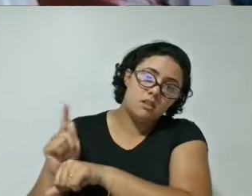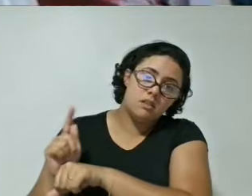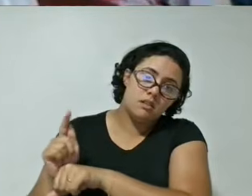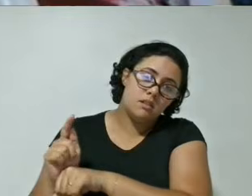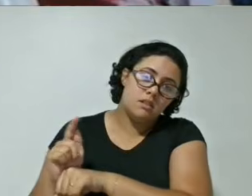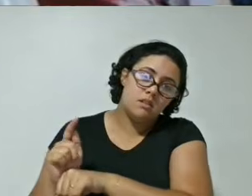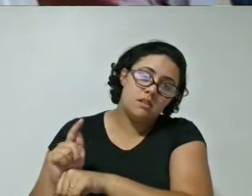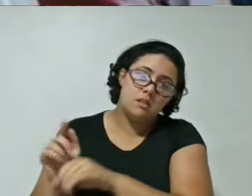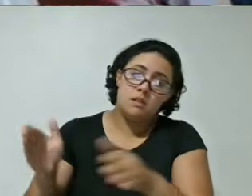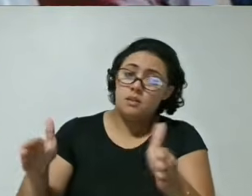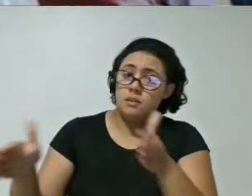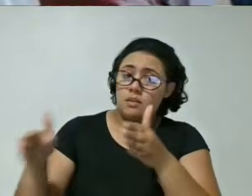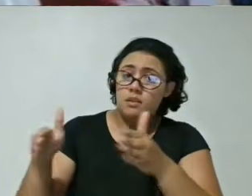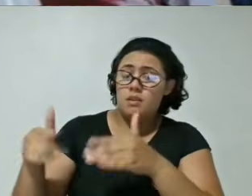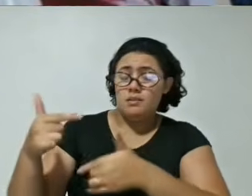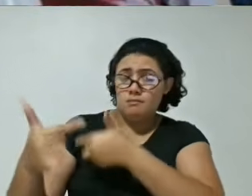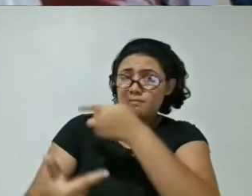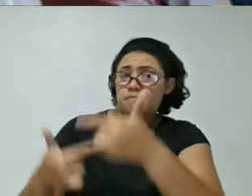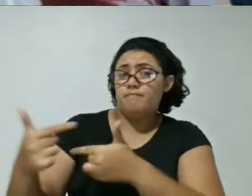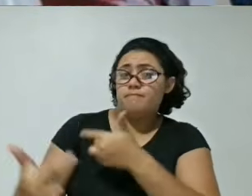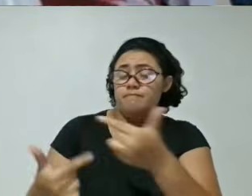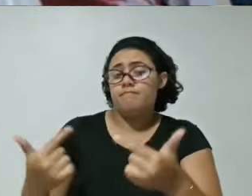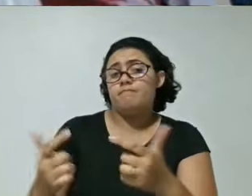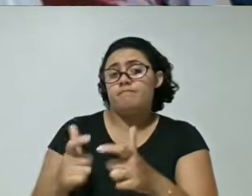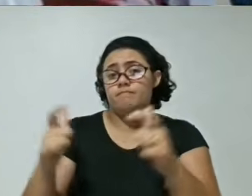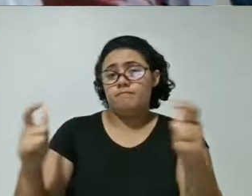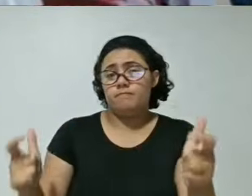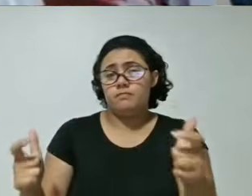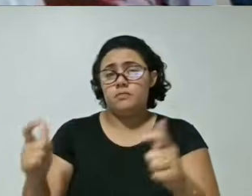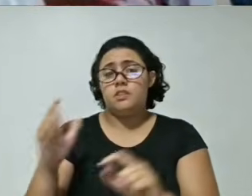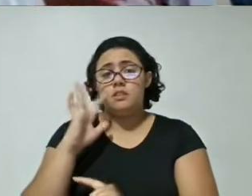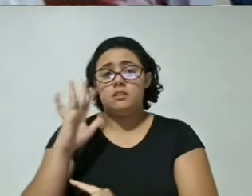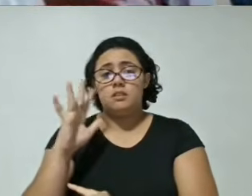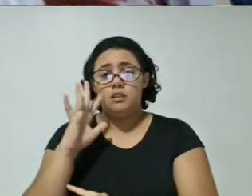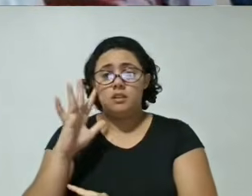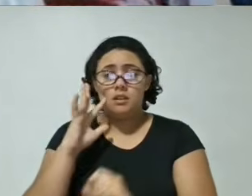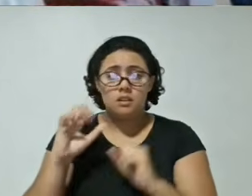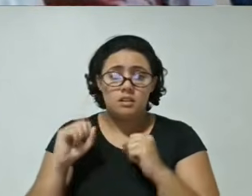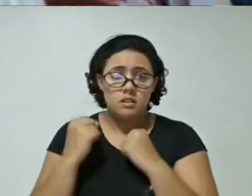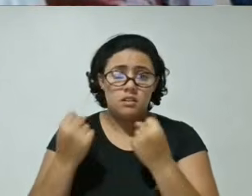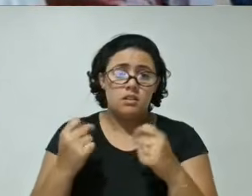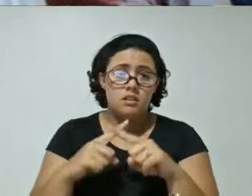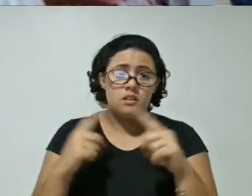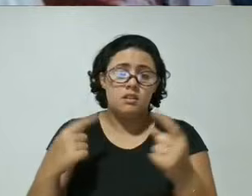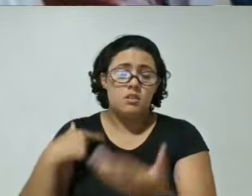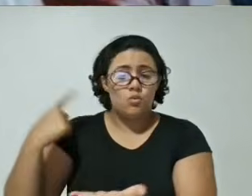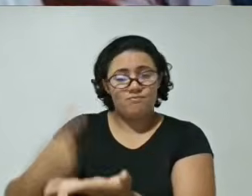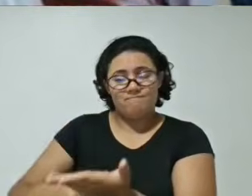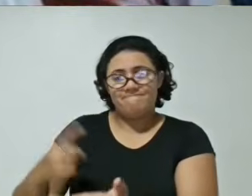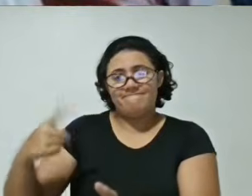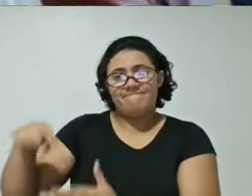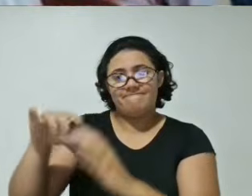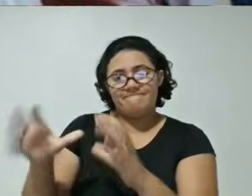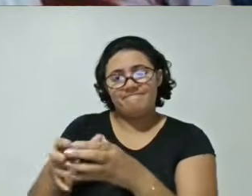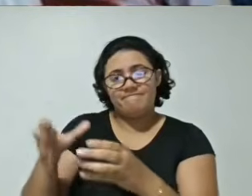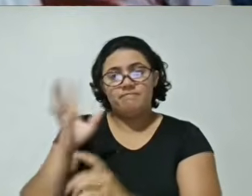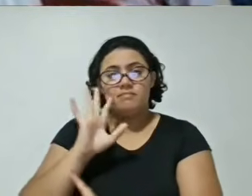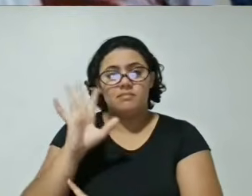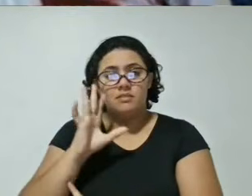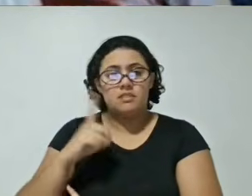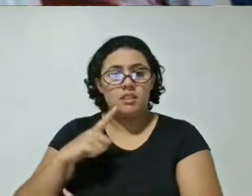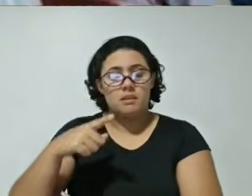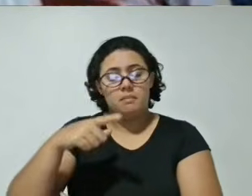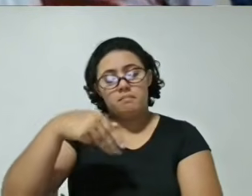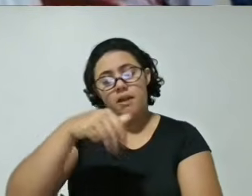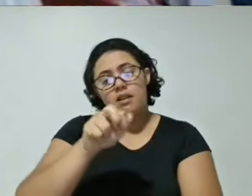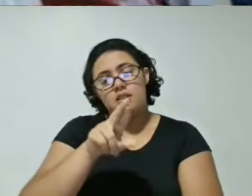foi um período de muito trabalho, assim, muito trabalho mesmo, e de pensar as ações, mas eu contava com uma equipe muito legal, né? Eu tinha Marcelo Bedeschi, que depois